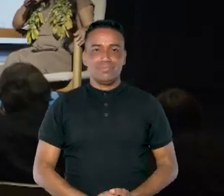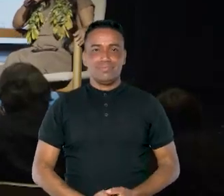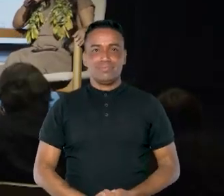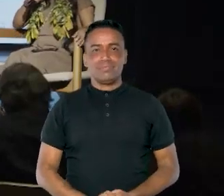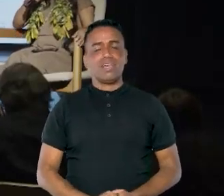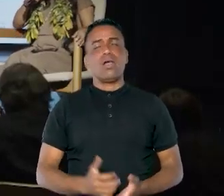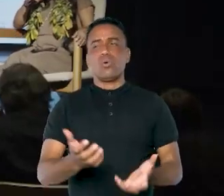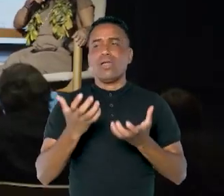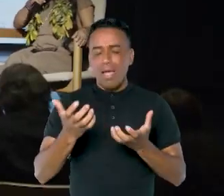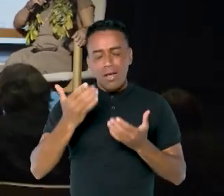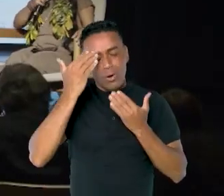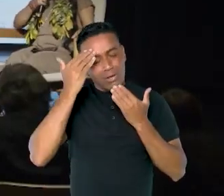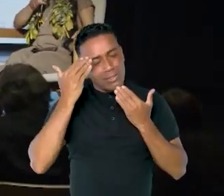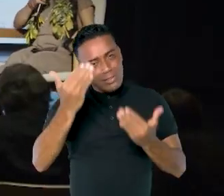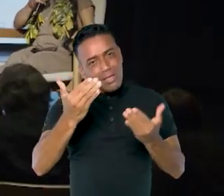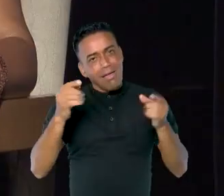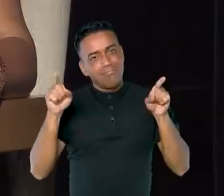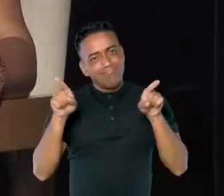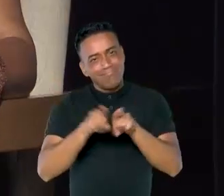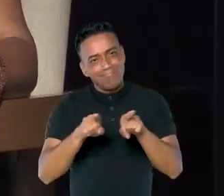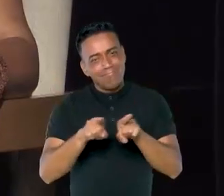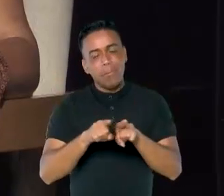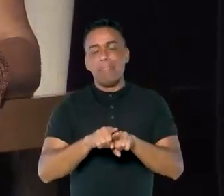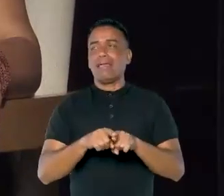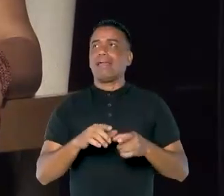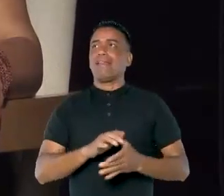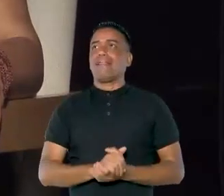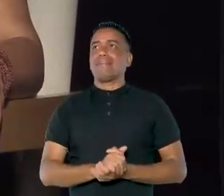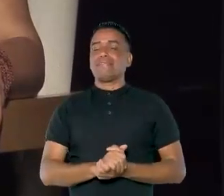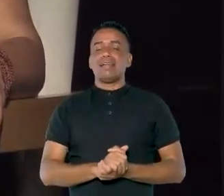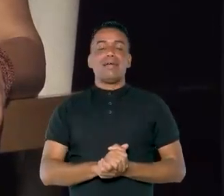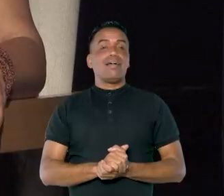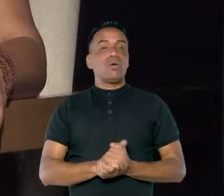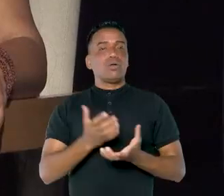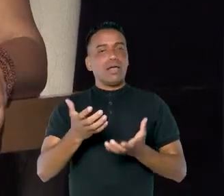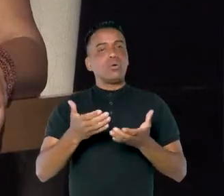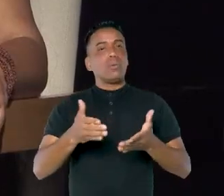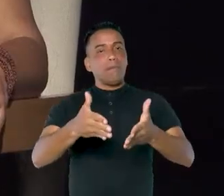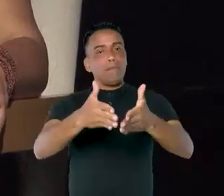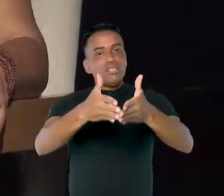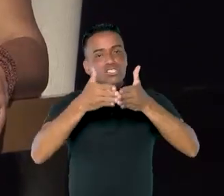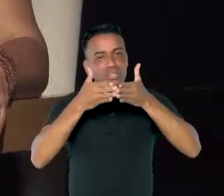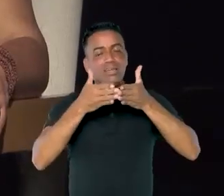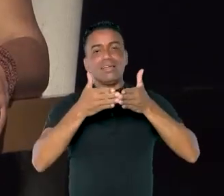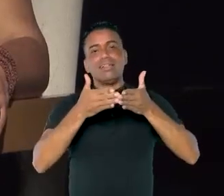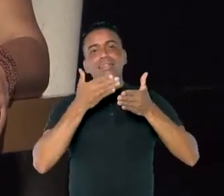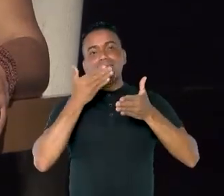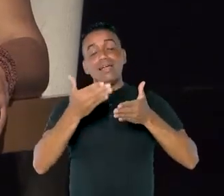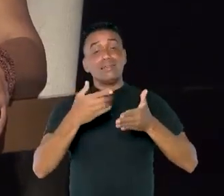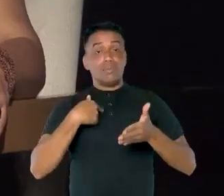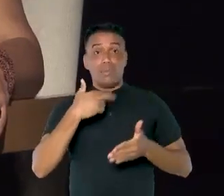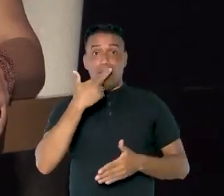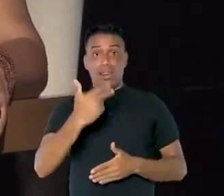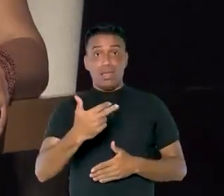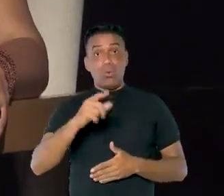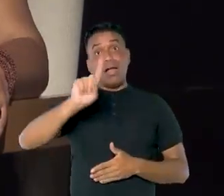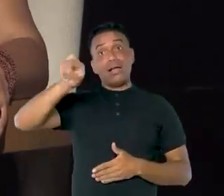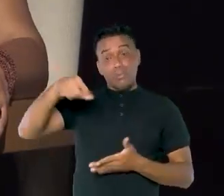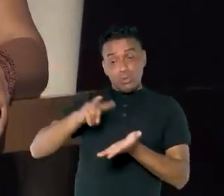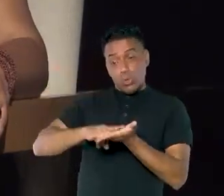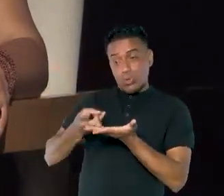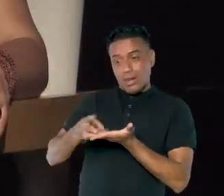Eu quero agradecer também, quero pedir licença para falar na minha língua, depois eu vou traduzir,